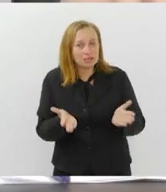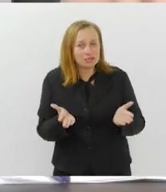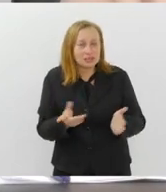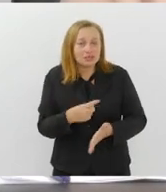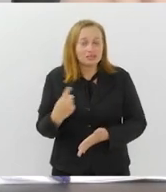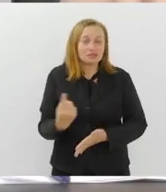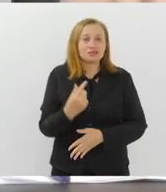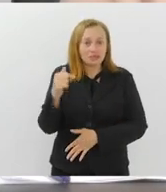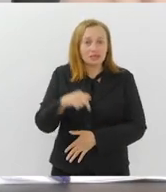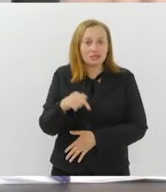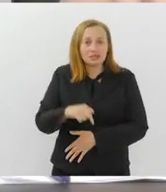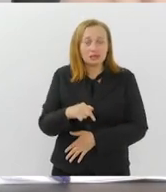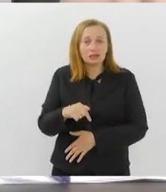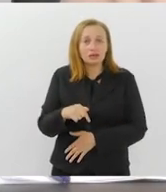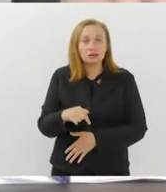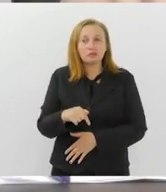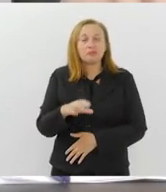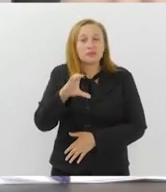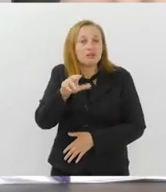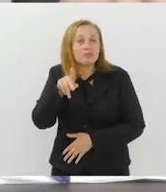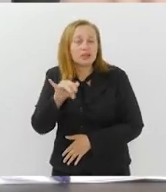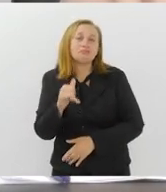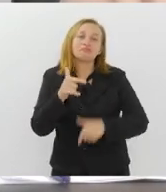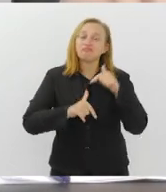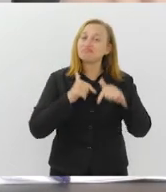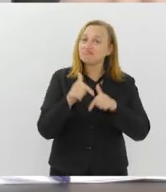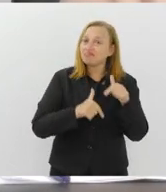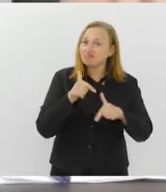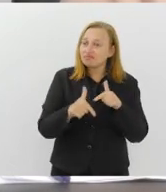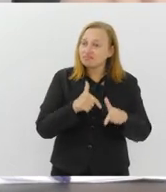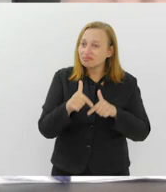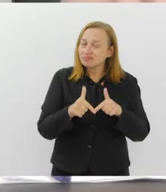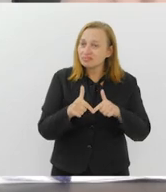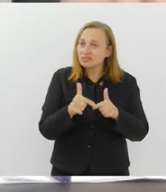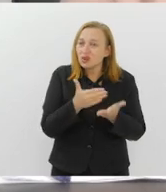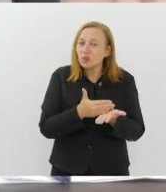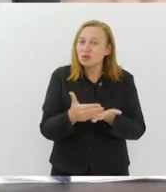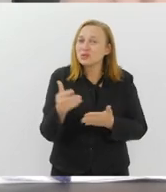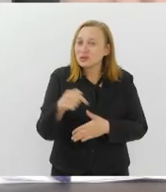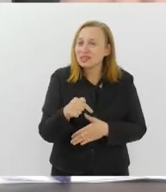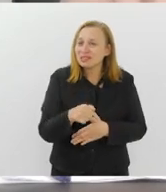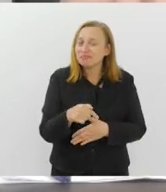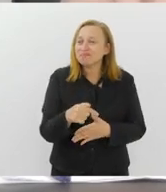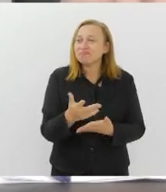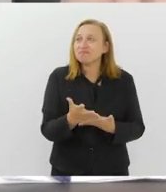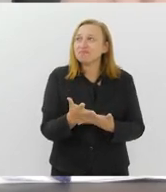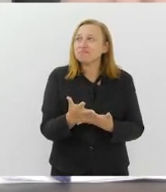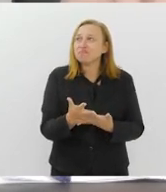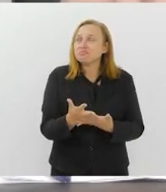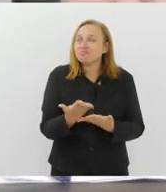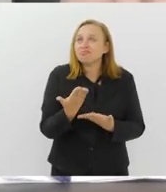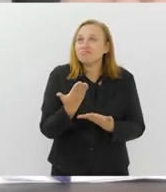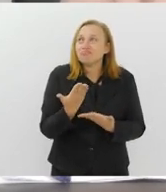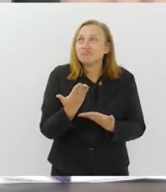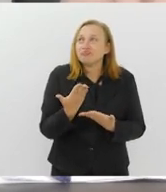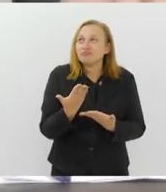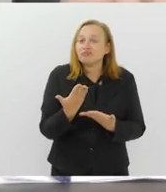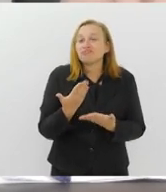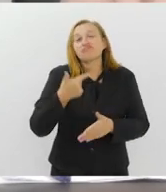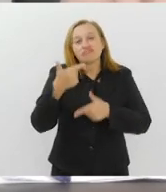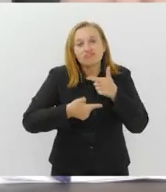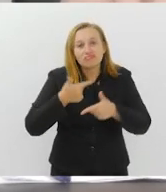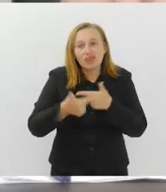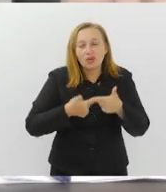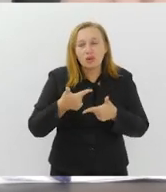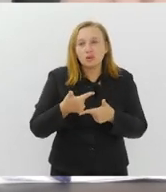nós, aqui, nesta CPI, neste trabalho, que não começou aqui, não é? Quem sabe a luta que